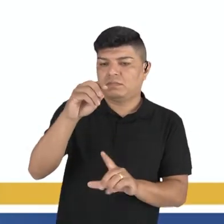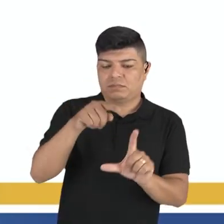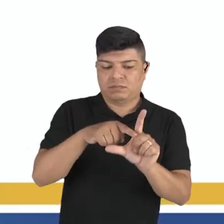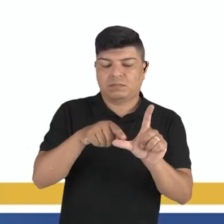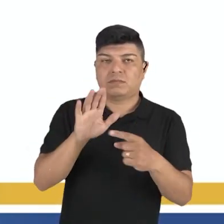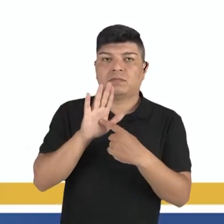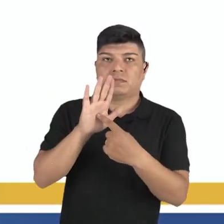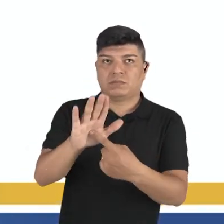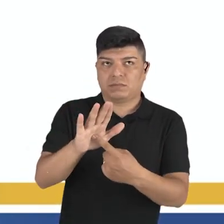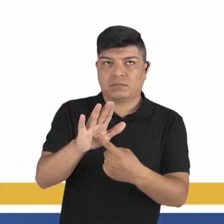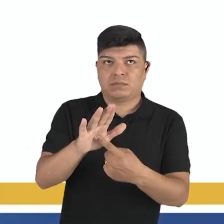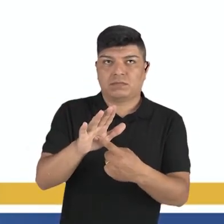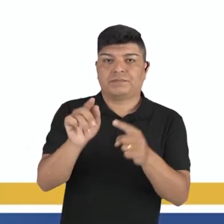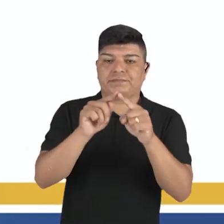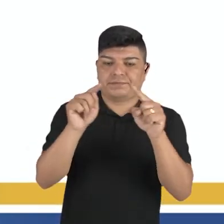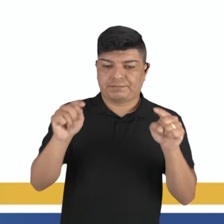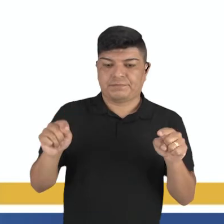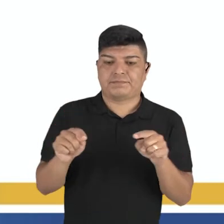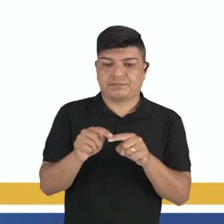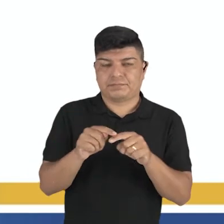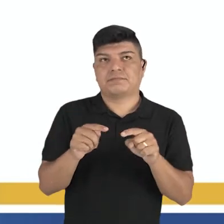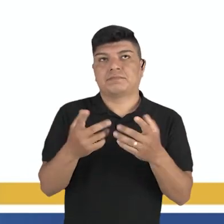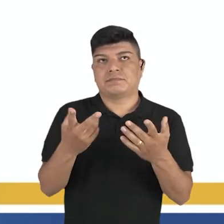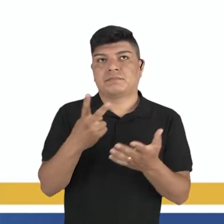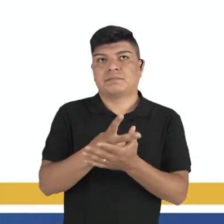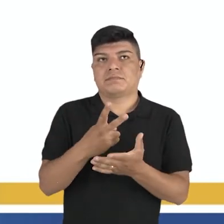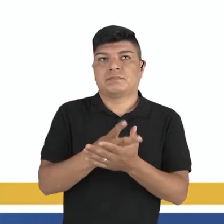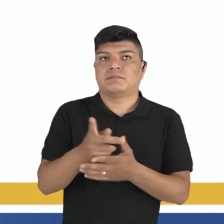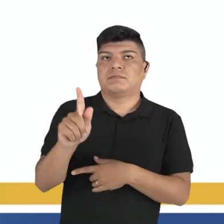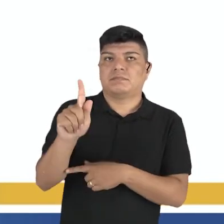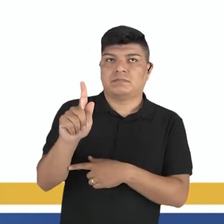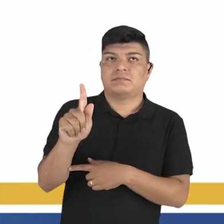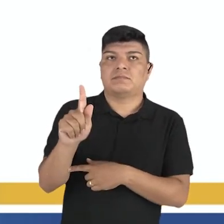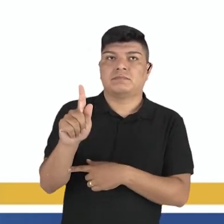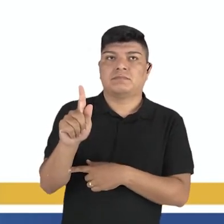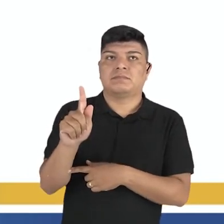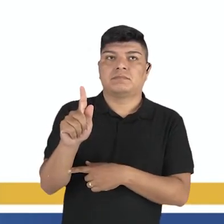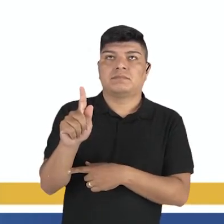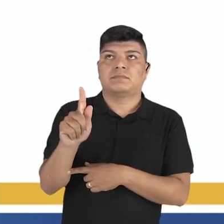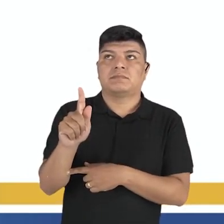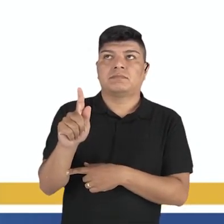estar representado no modo ali como o do vértice G.